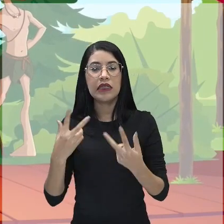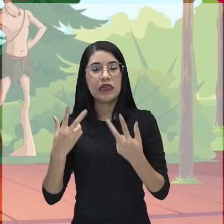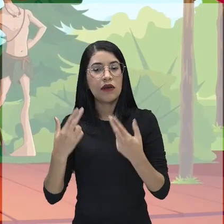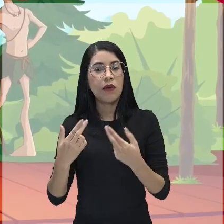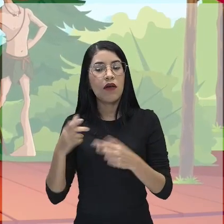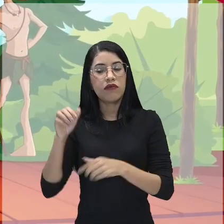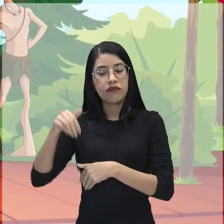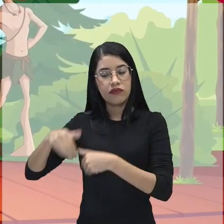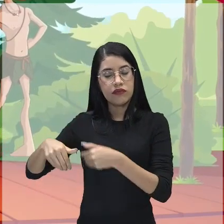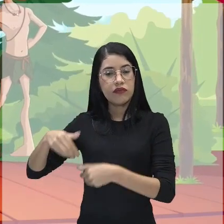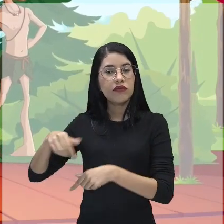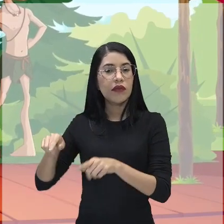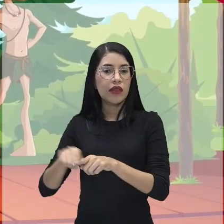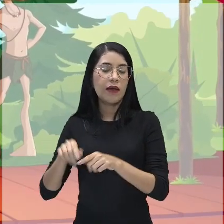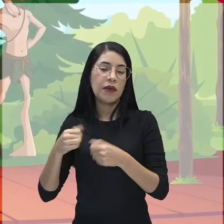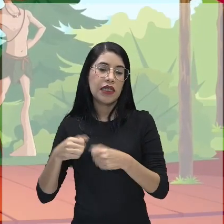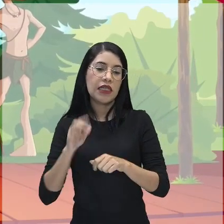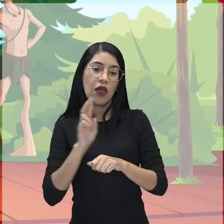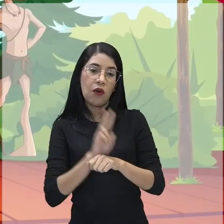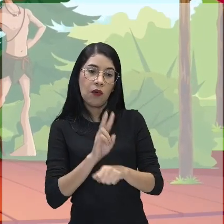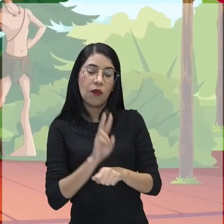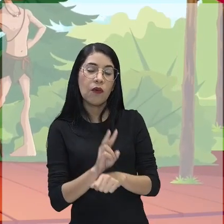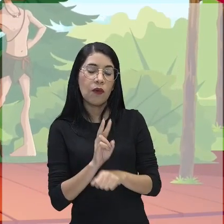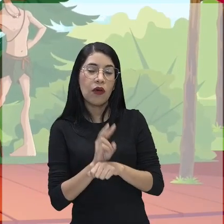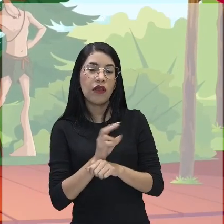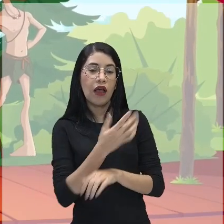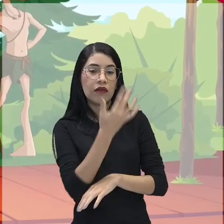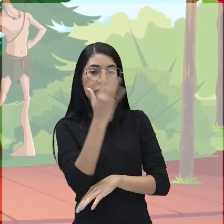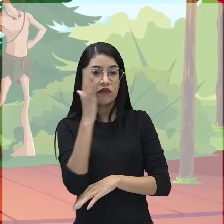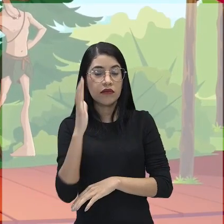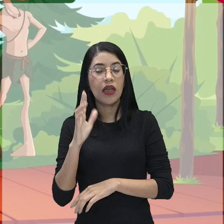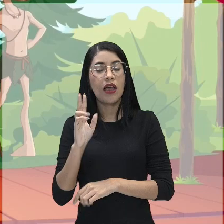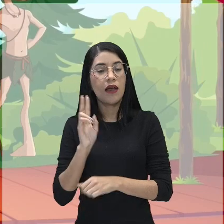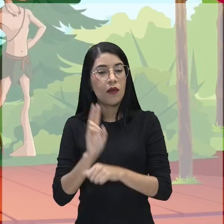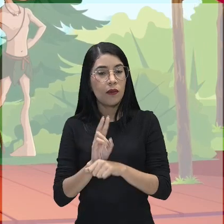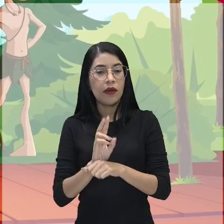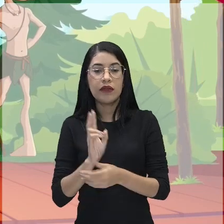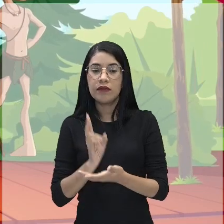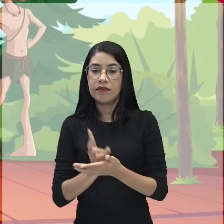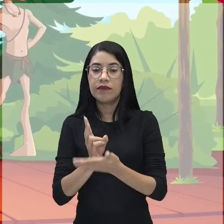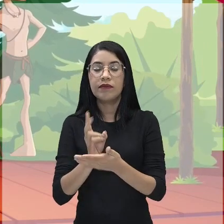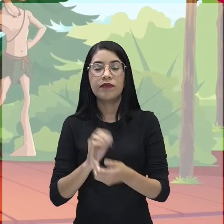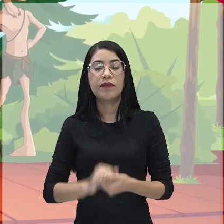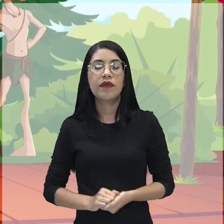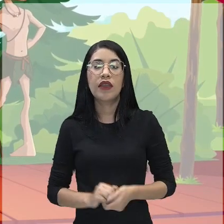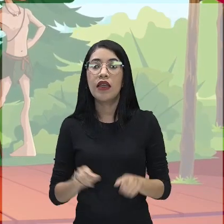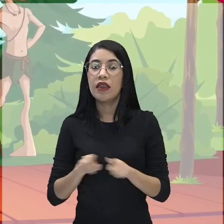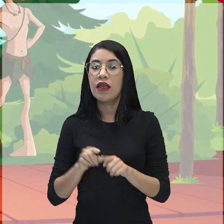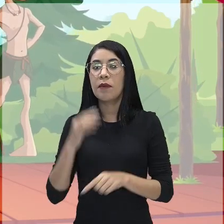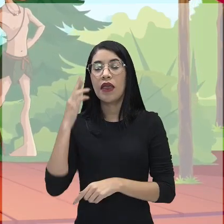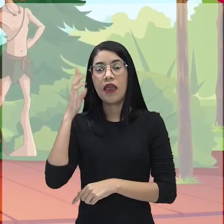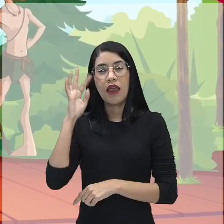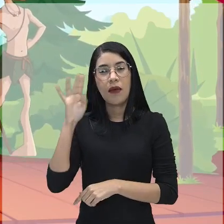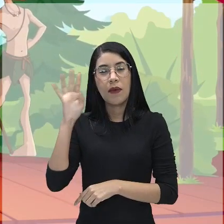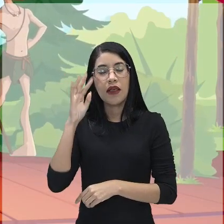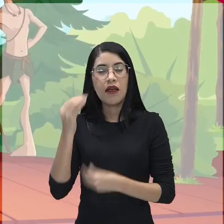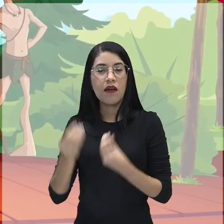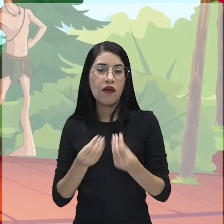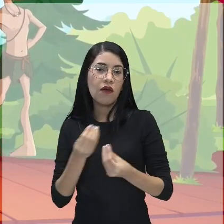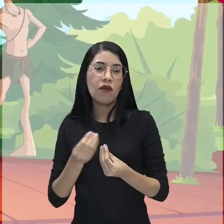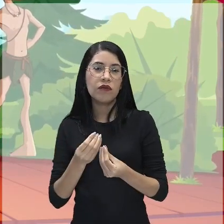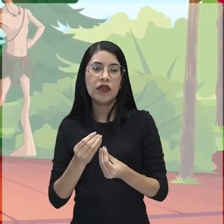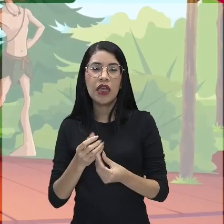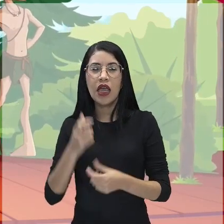é verdade? Ter cuidado com o meio ambiente, preservar o nosso meio ambiente e refletir o que eu